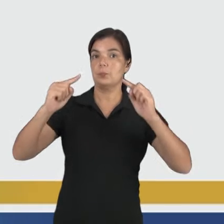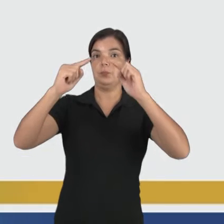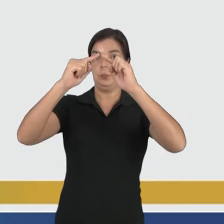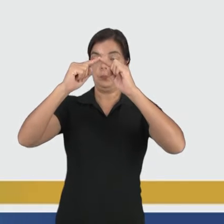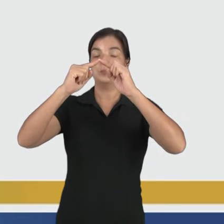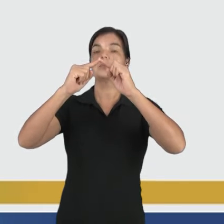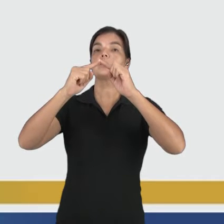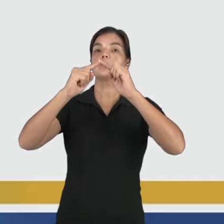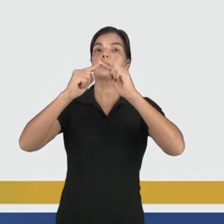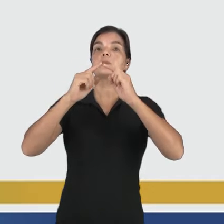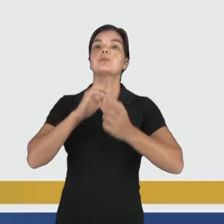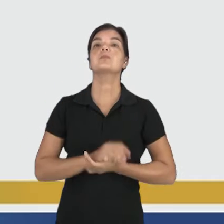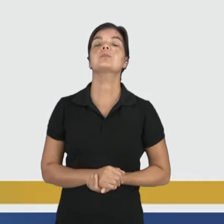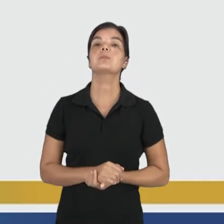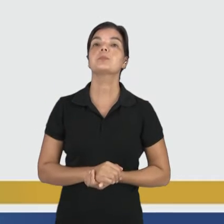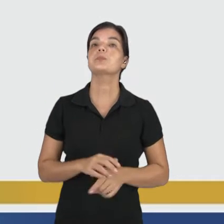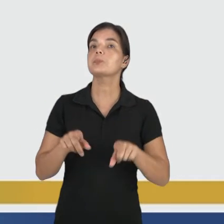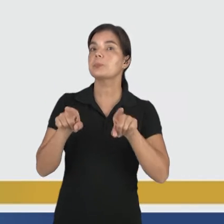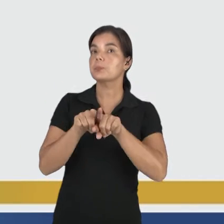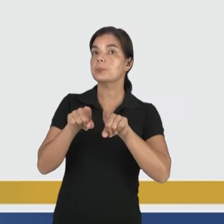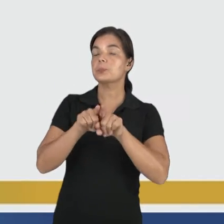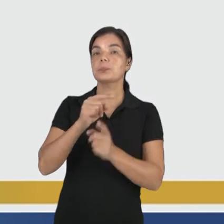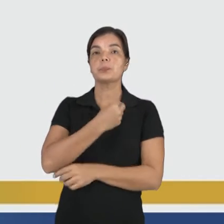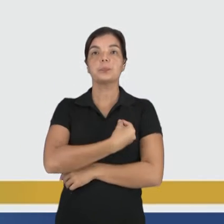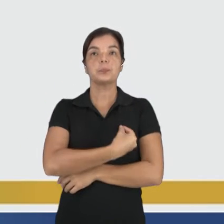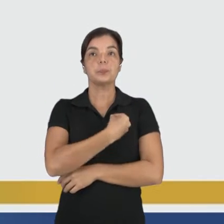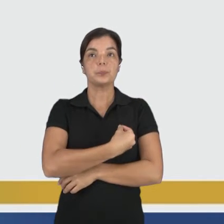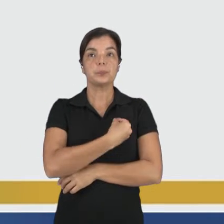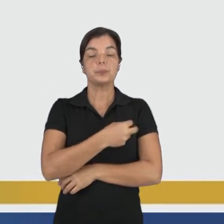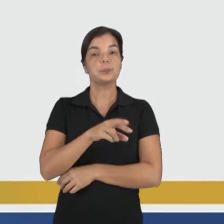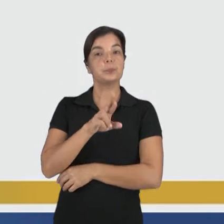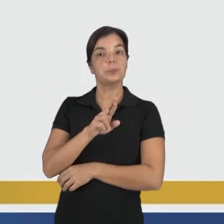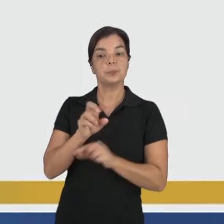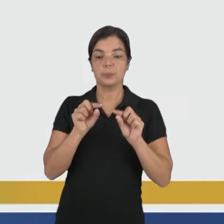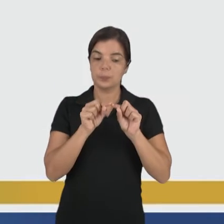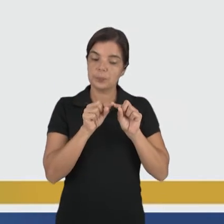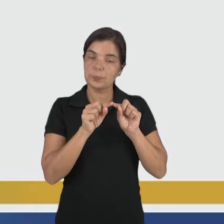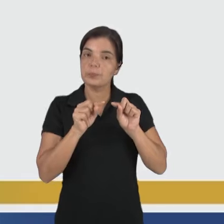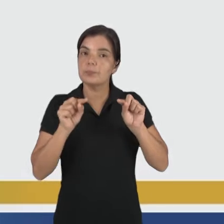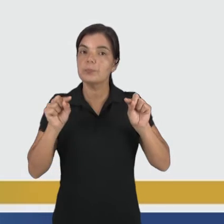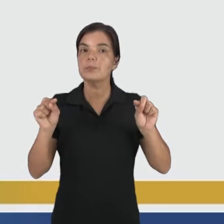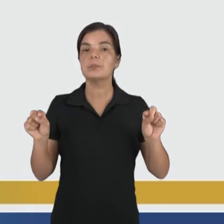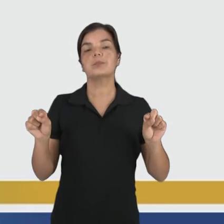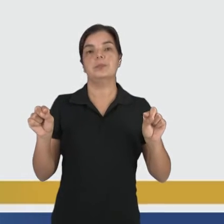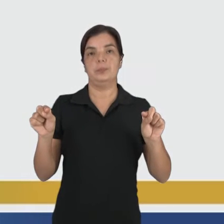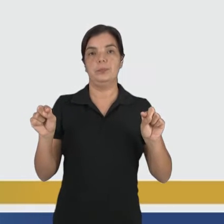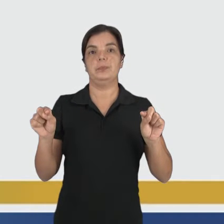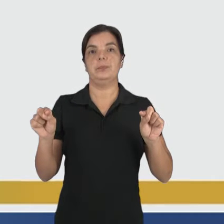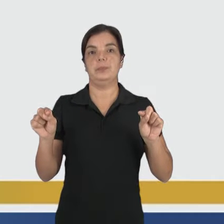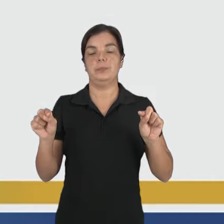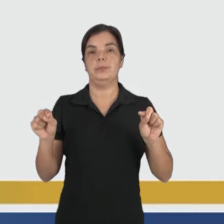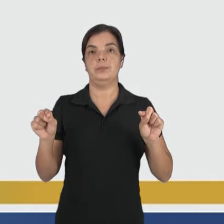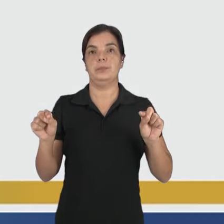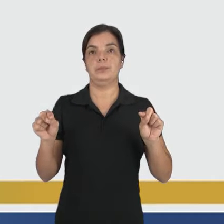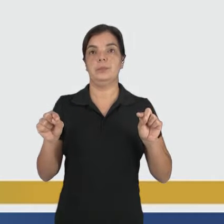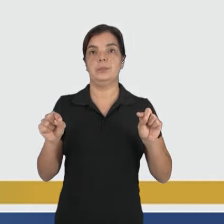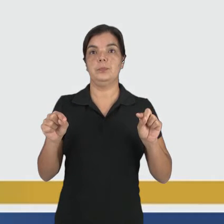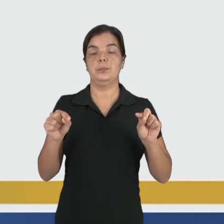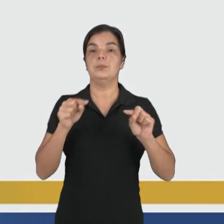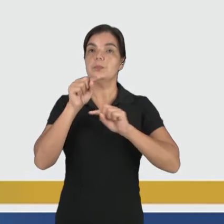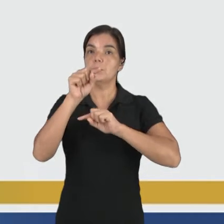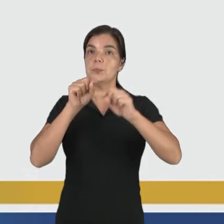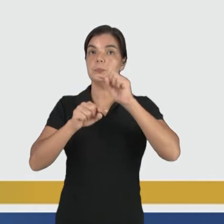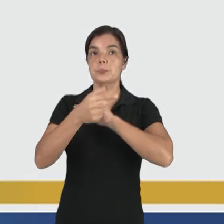base. E nós temos a presença do raio, que é o diâmetro da circunferência dividido para 2,